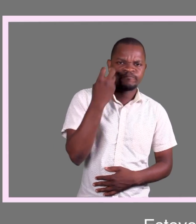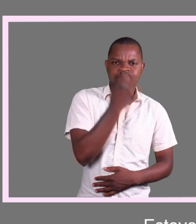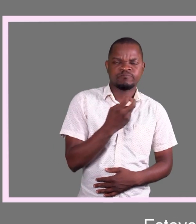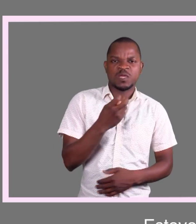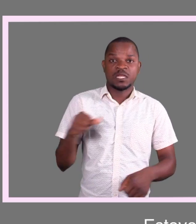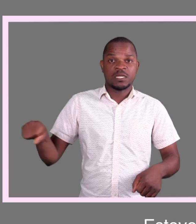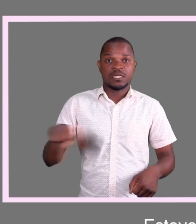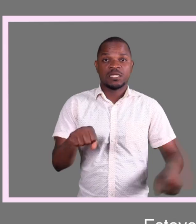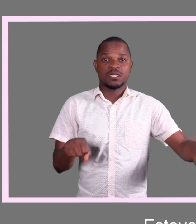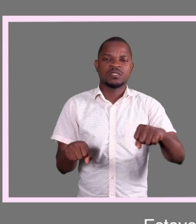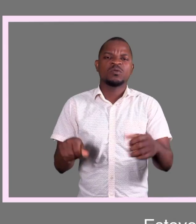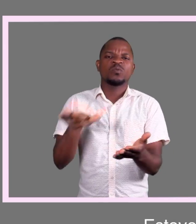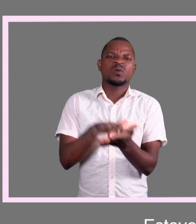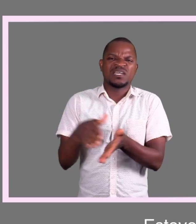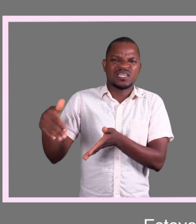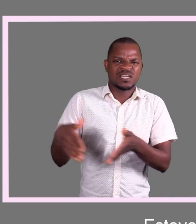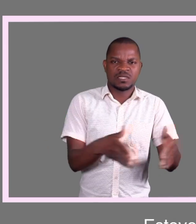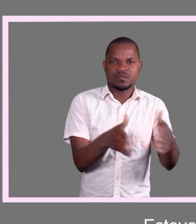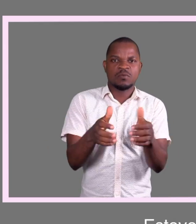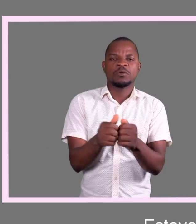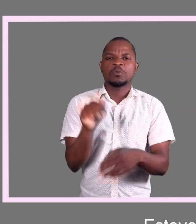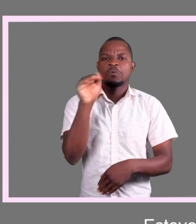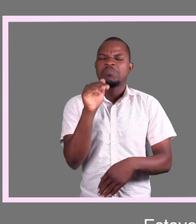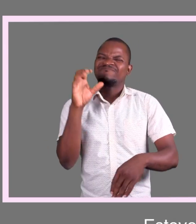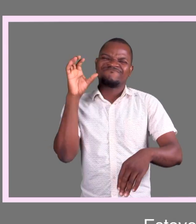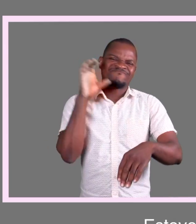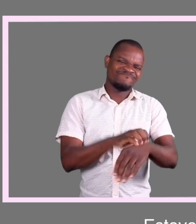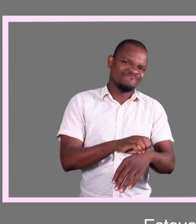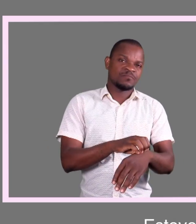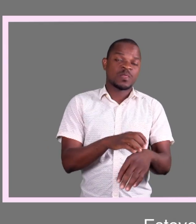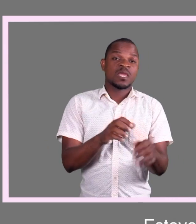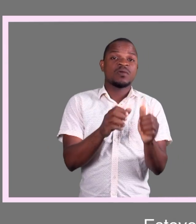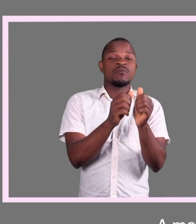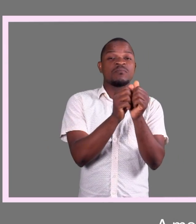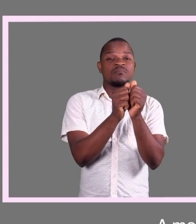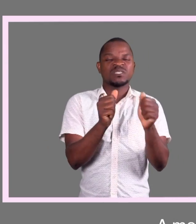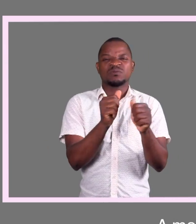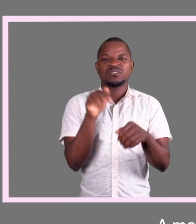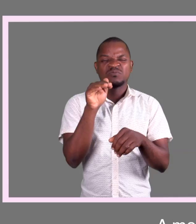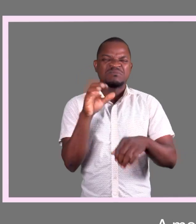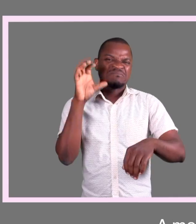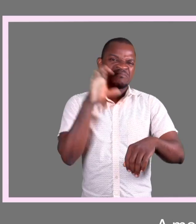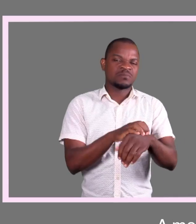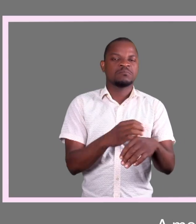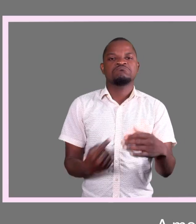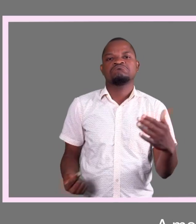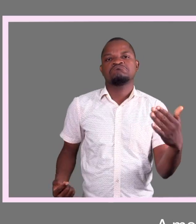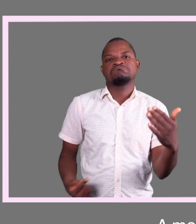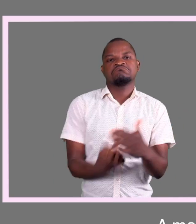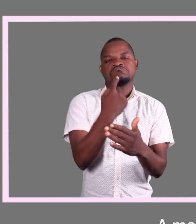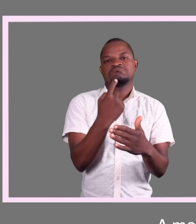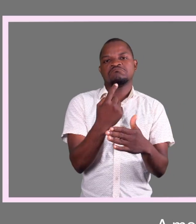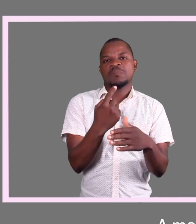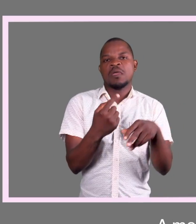Estava à procura da lenha no rio, onde a cobra me mordeu o pé. A mordida da cobra foi